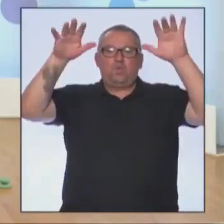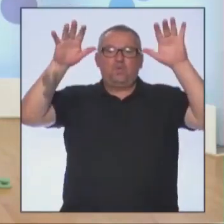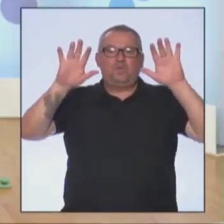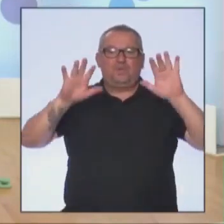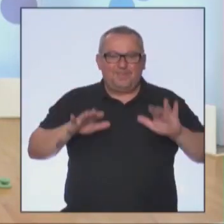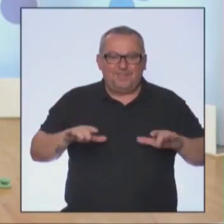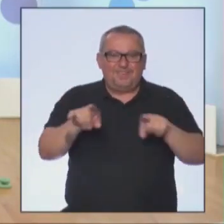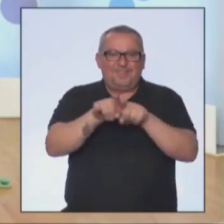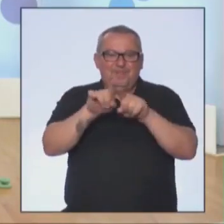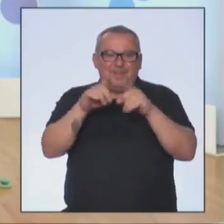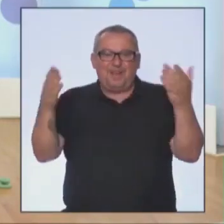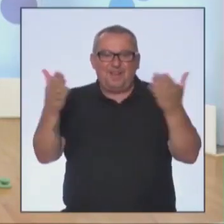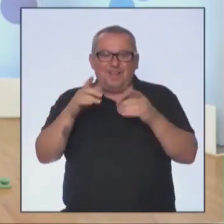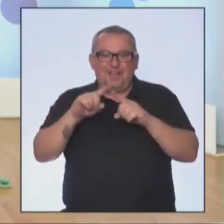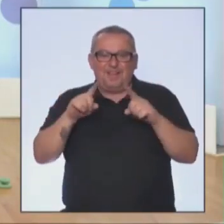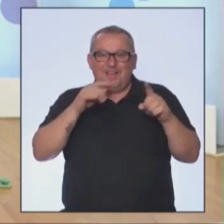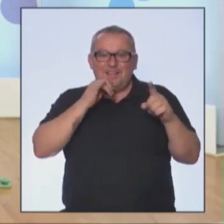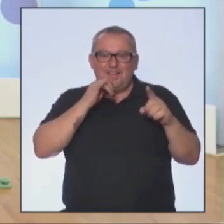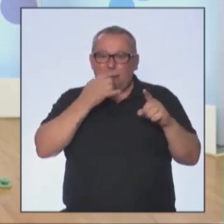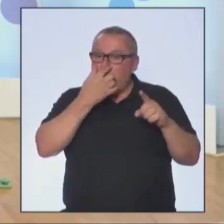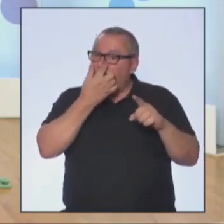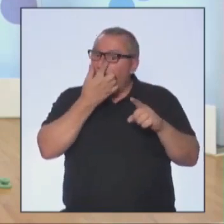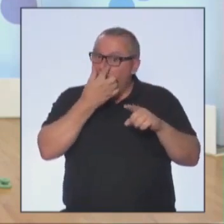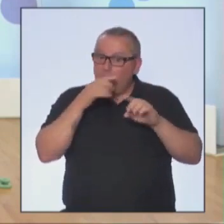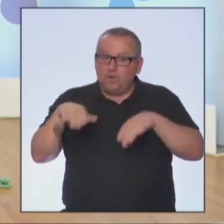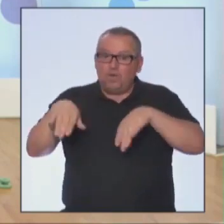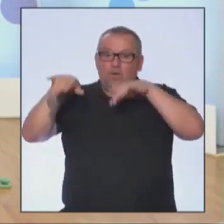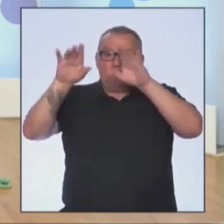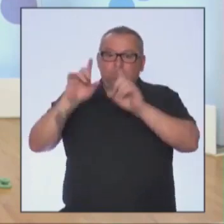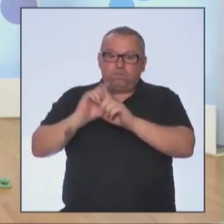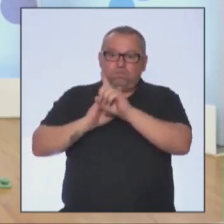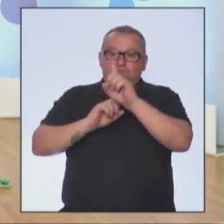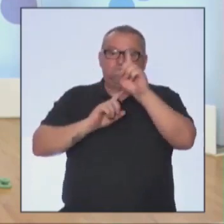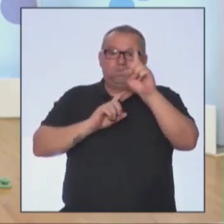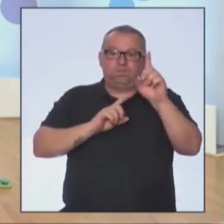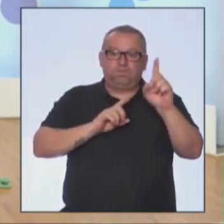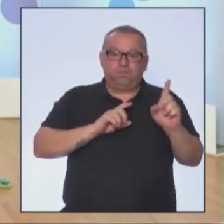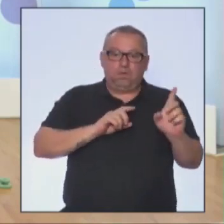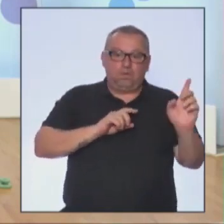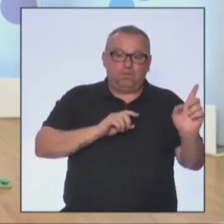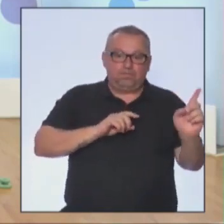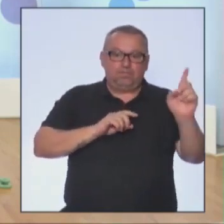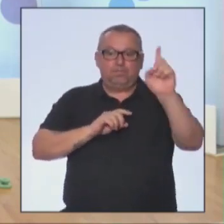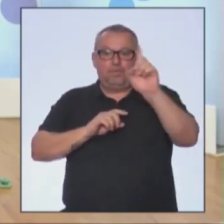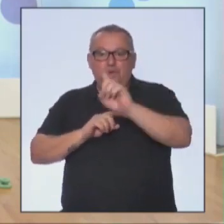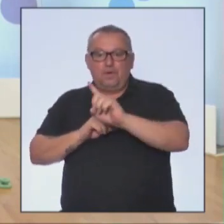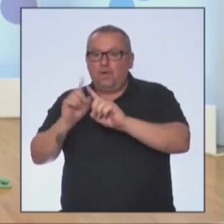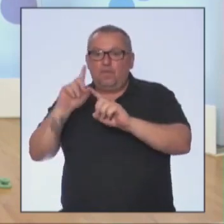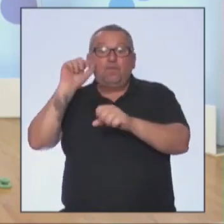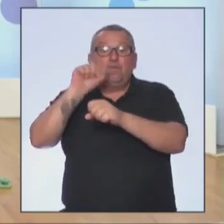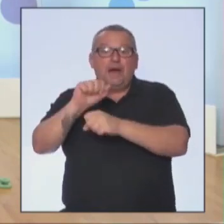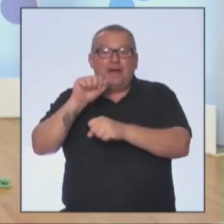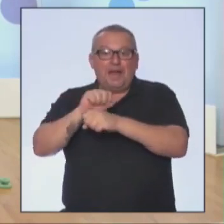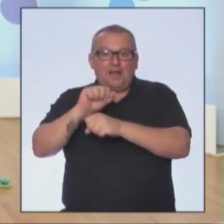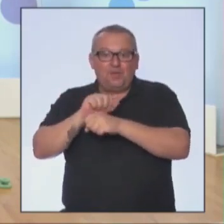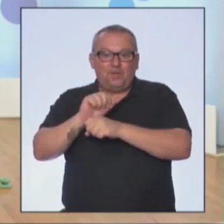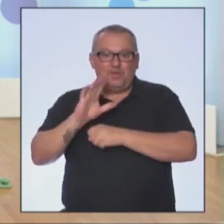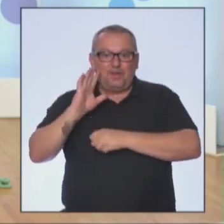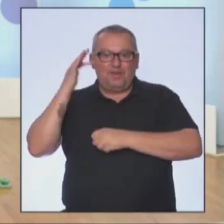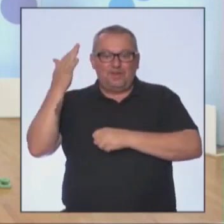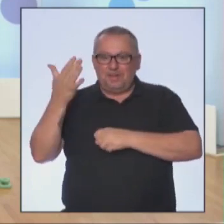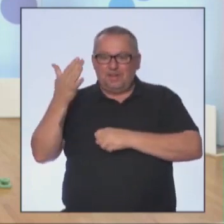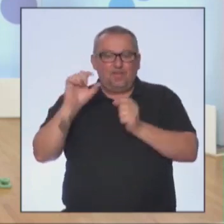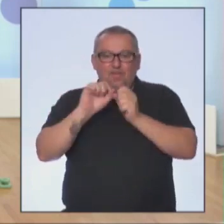Agora, eu passei daqui para lá, o Francisco passou de lá para outro lugar? Não, a gente ficou parado. Então a matéria não